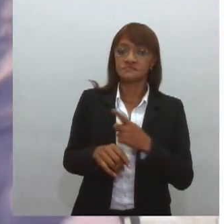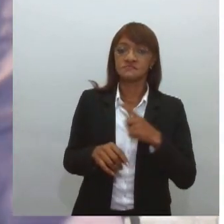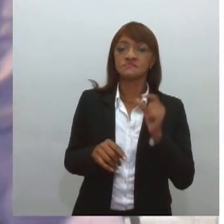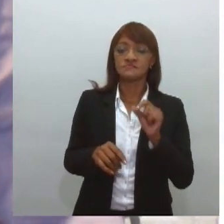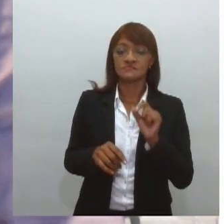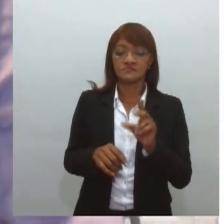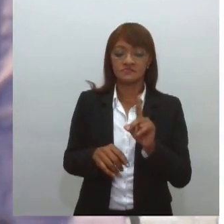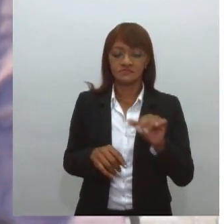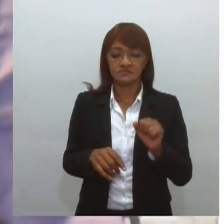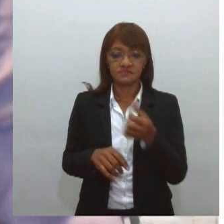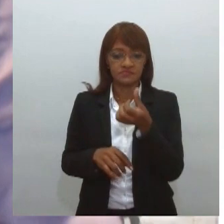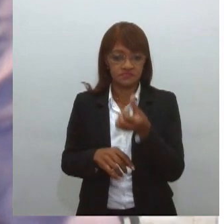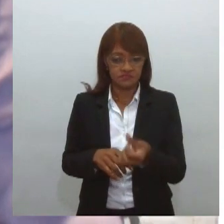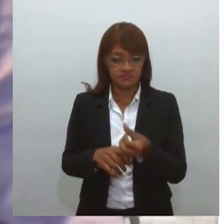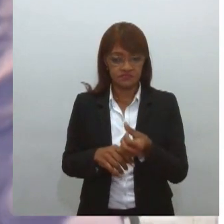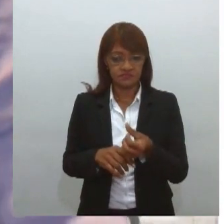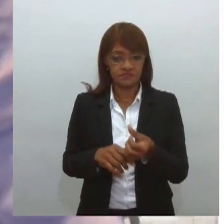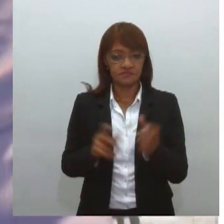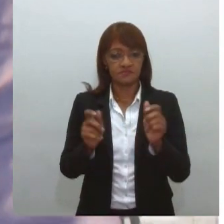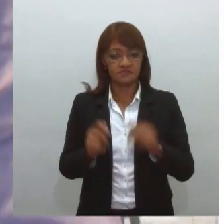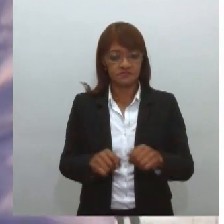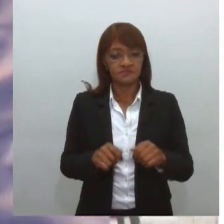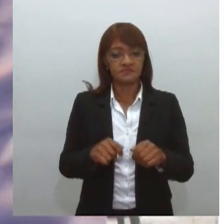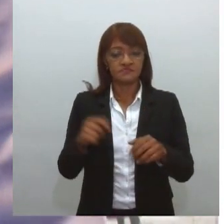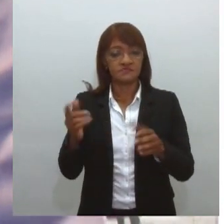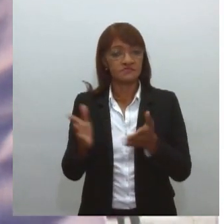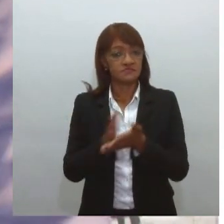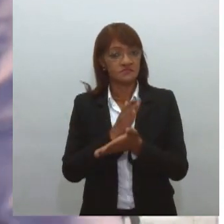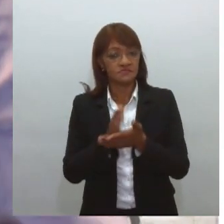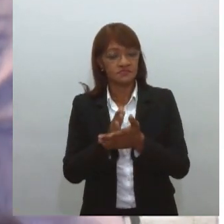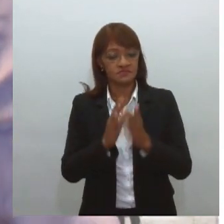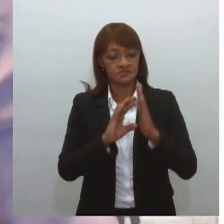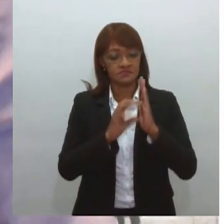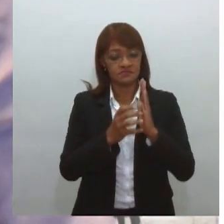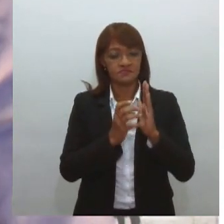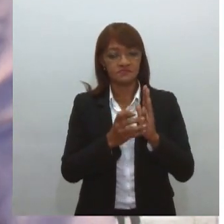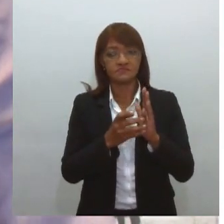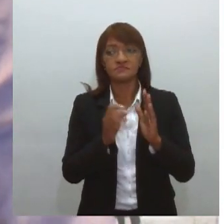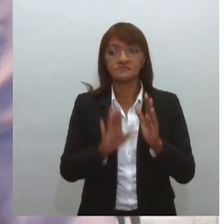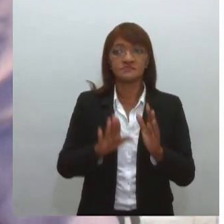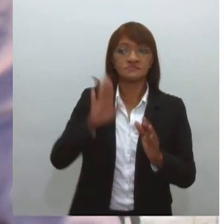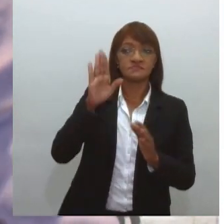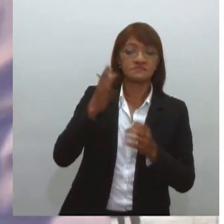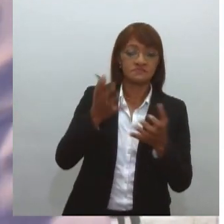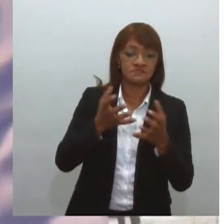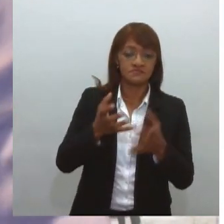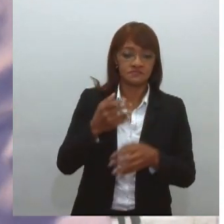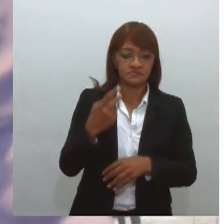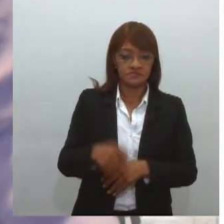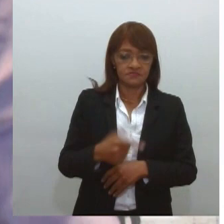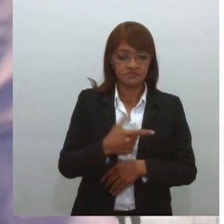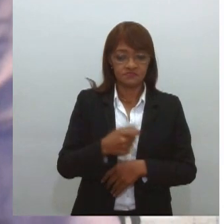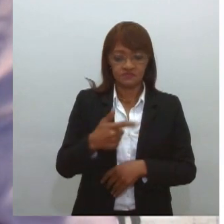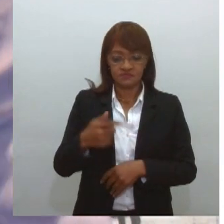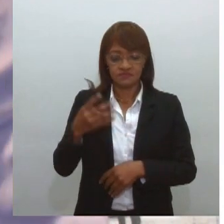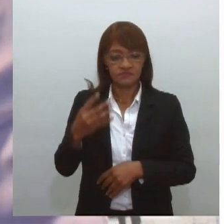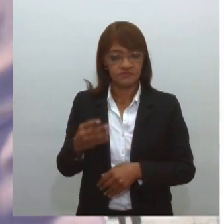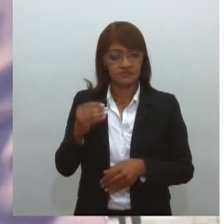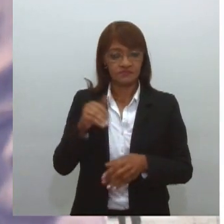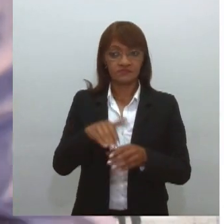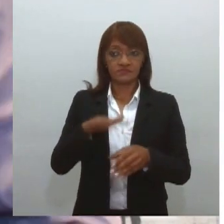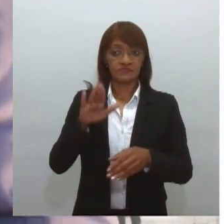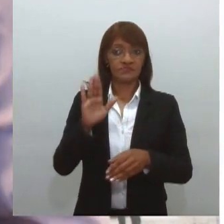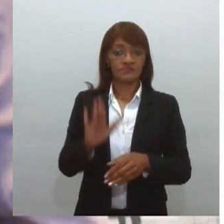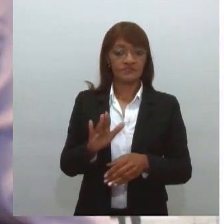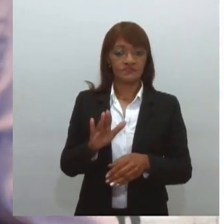para filiação a algum partido para quem deseja concorrer nas eleições de 2024. Ou seja, não é um prazo